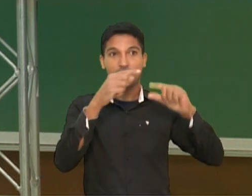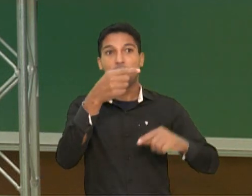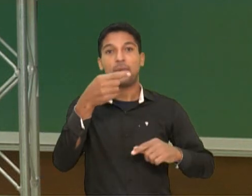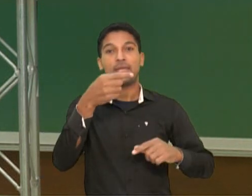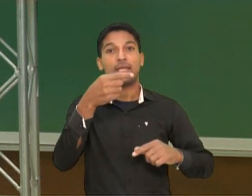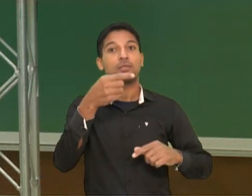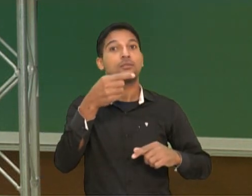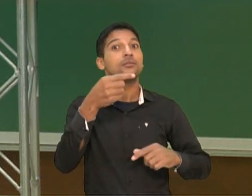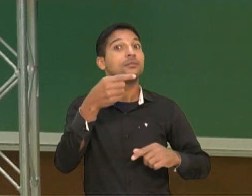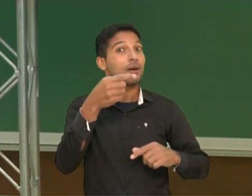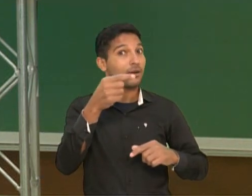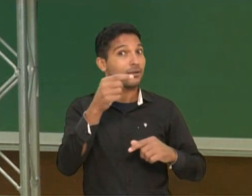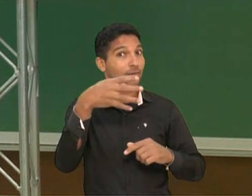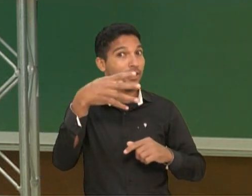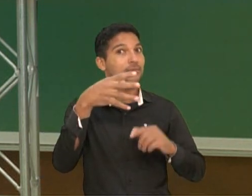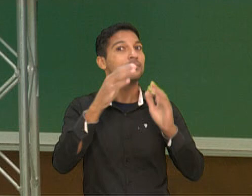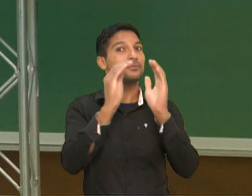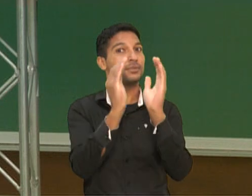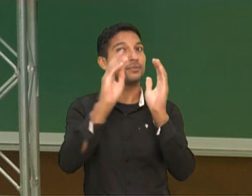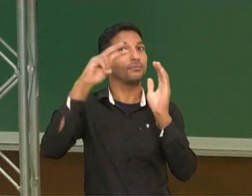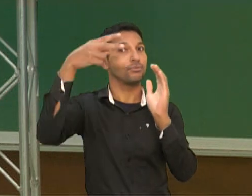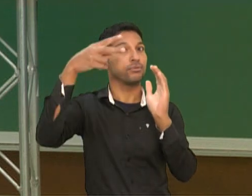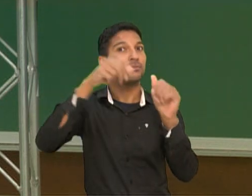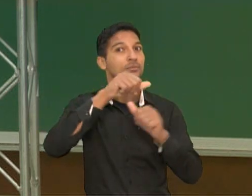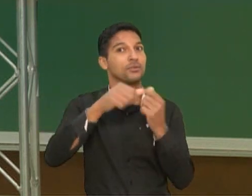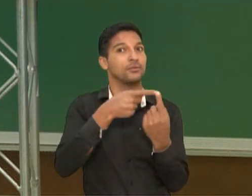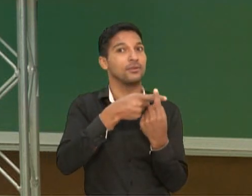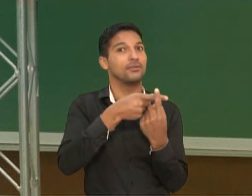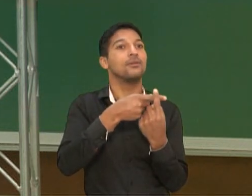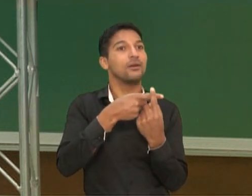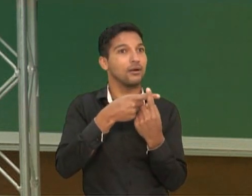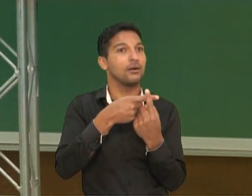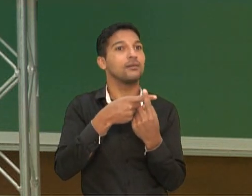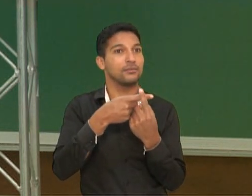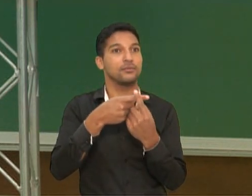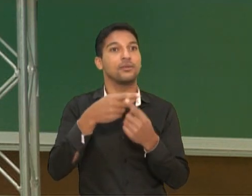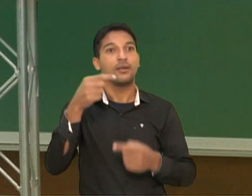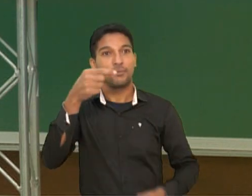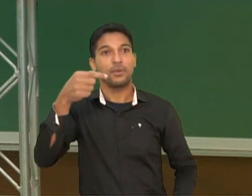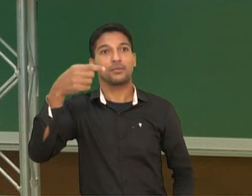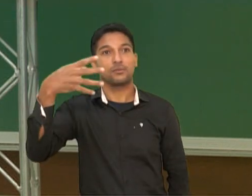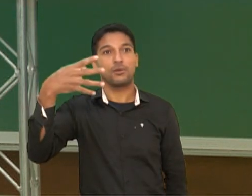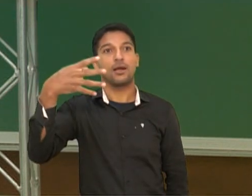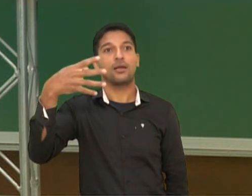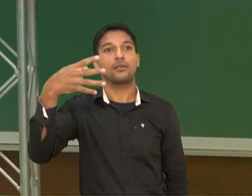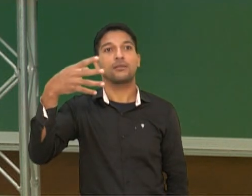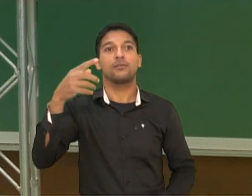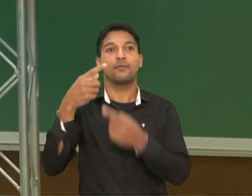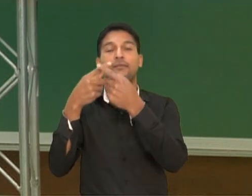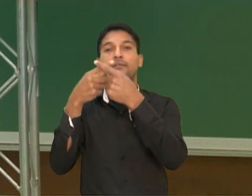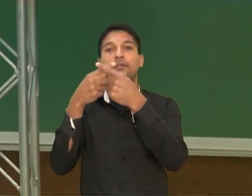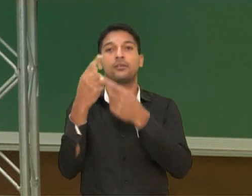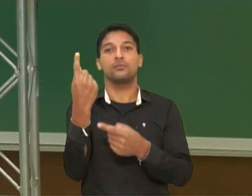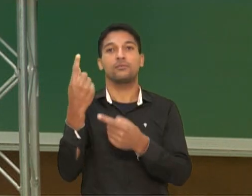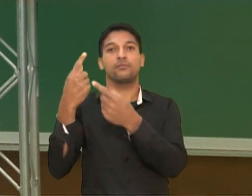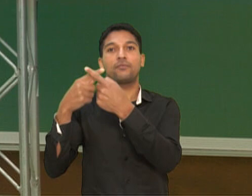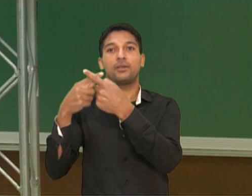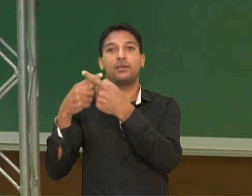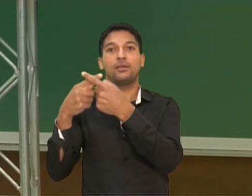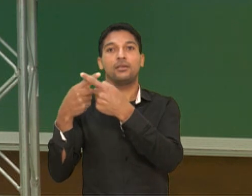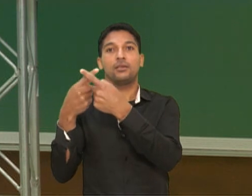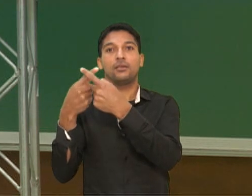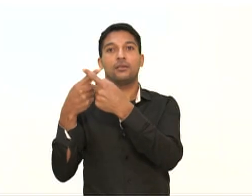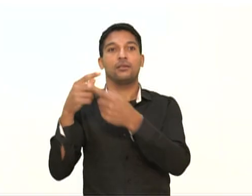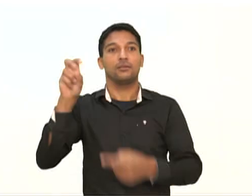é negativo elevado ao quadrado é sempre positivo, menos 4 vezes 1 vezes 5. Menos 4 ao quadrado, 16.